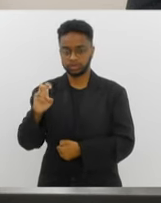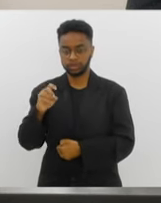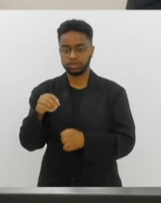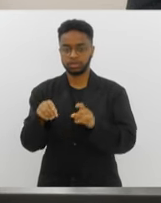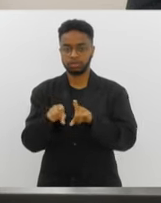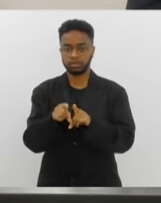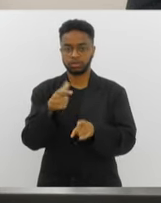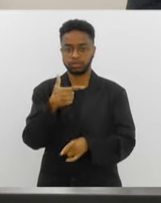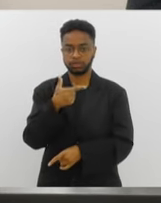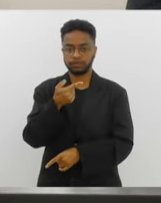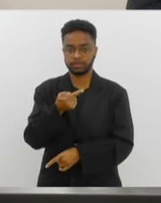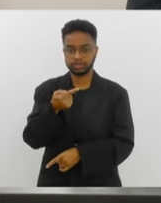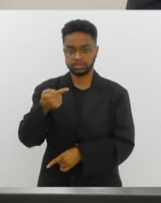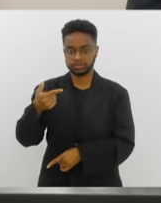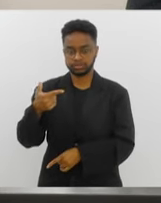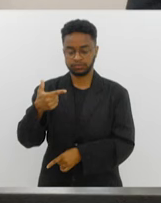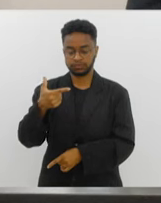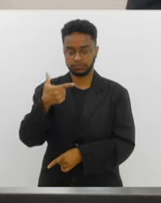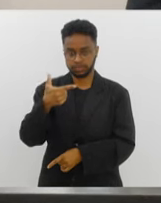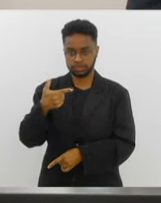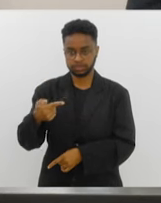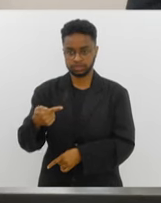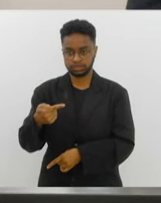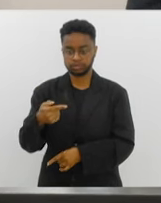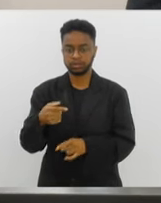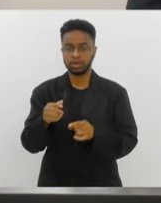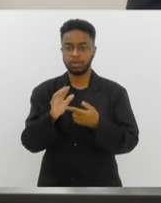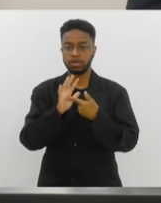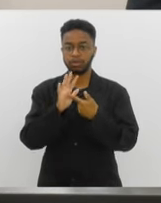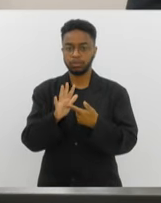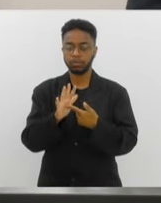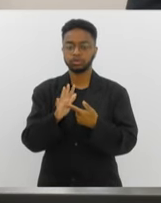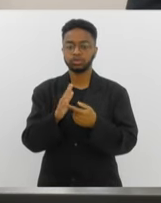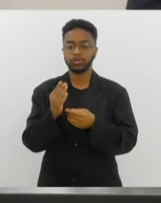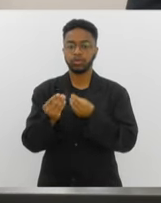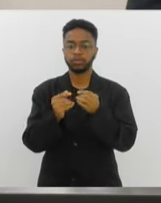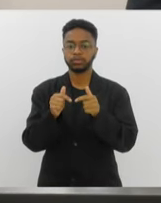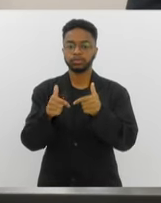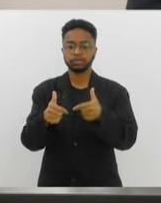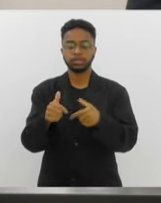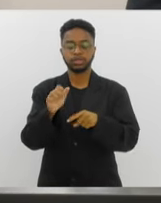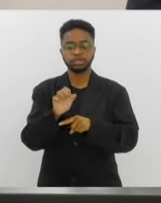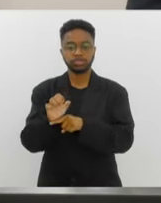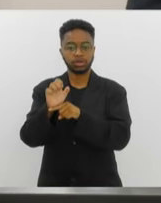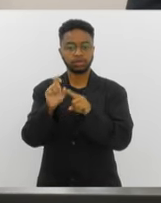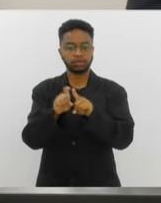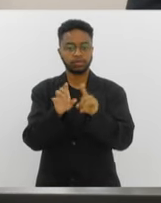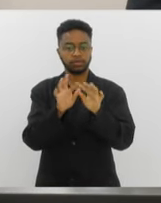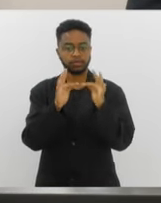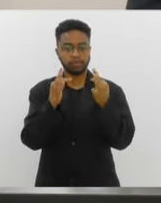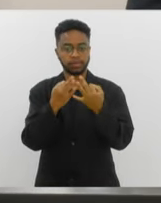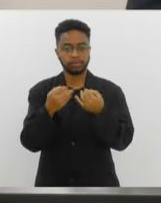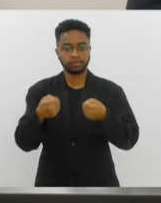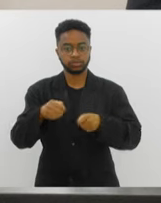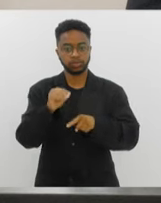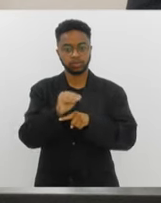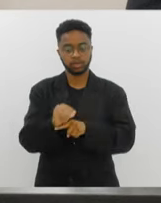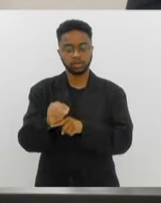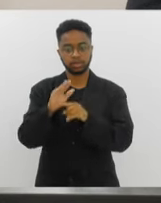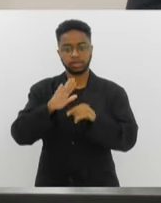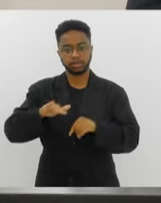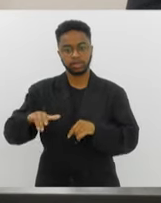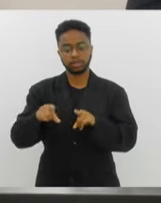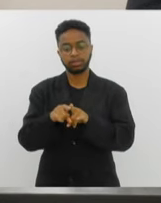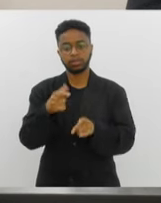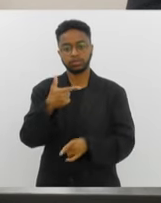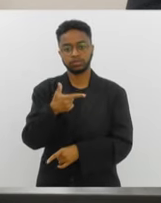Alexandre de Moraes, prevê a solidariedade do Estado e da família no dever de cuidar da educação das crianças. Já o artigo 226